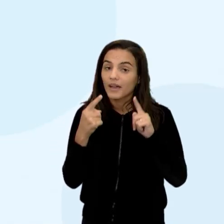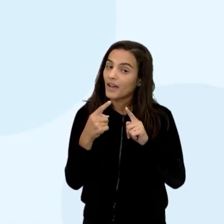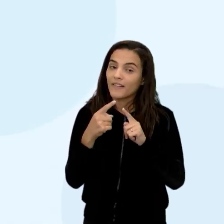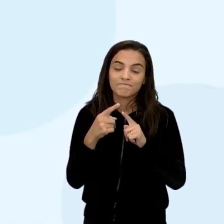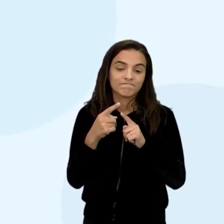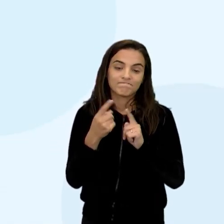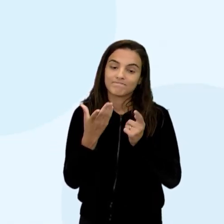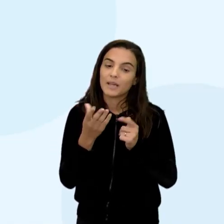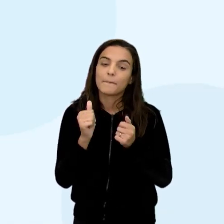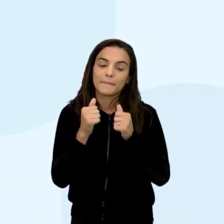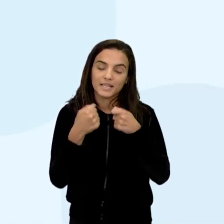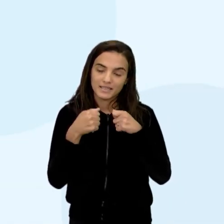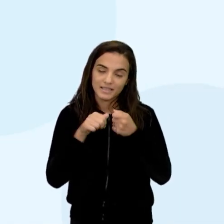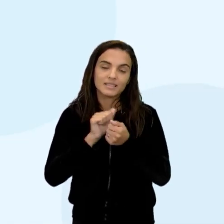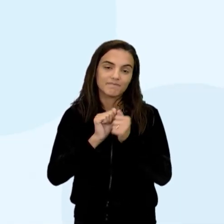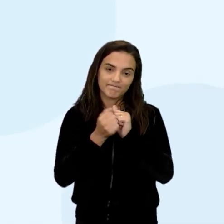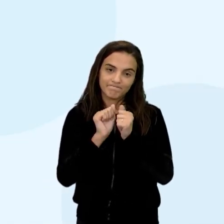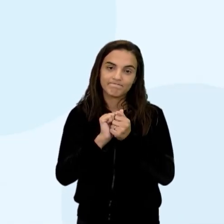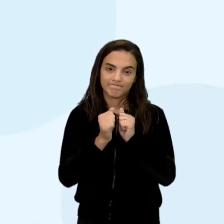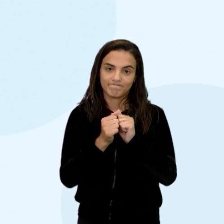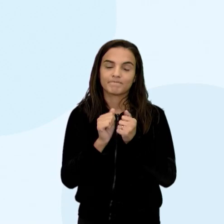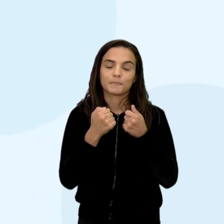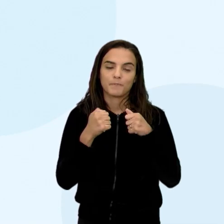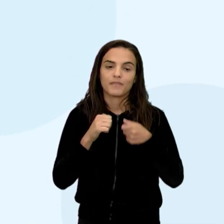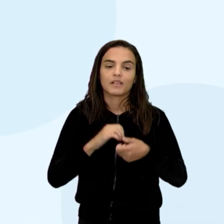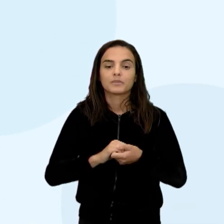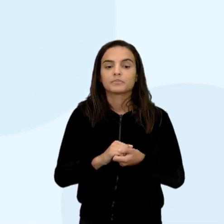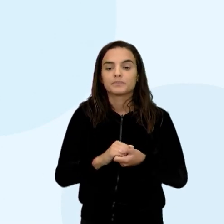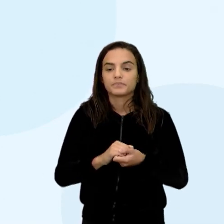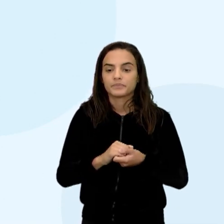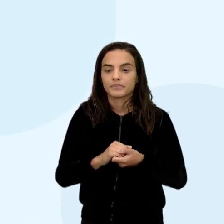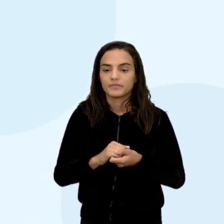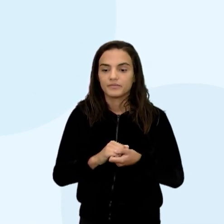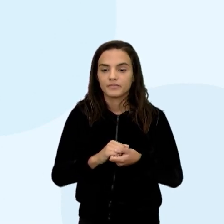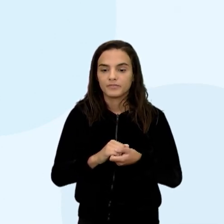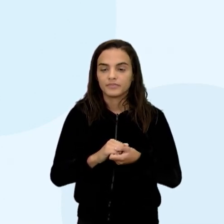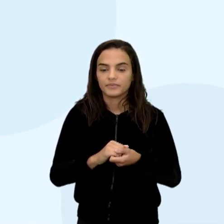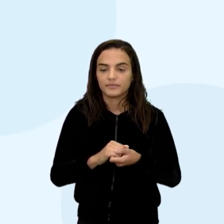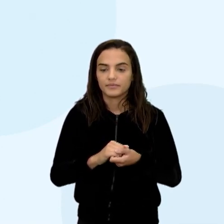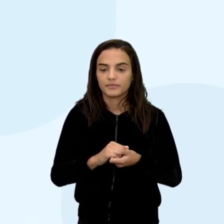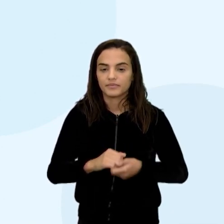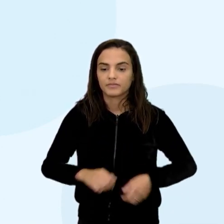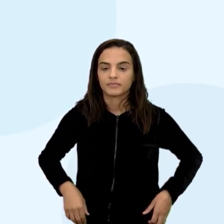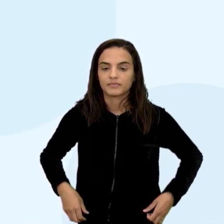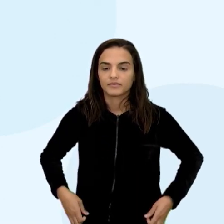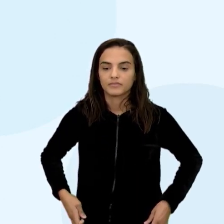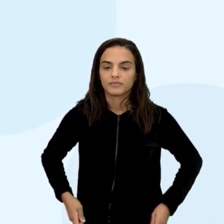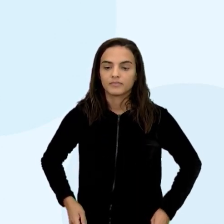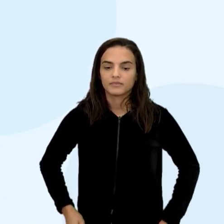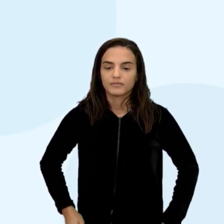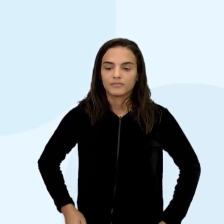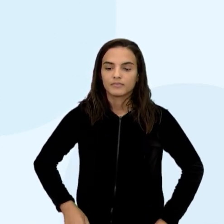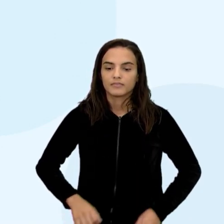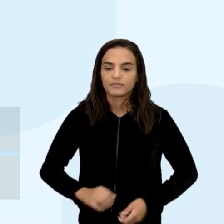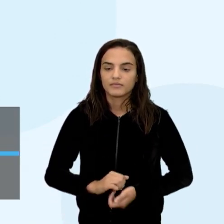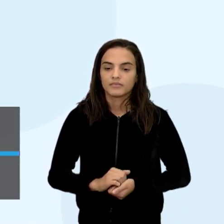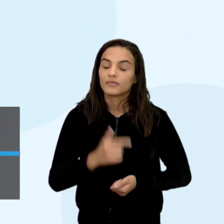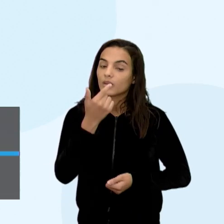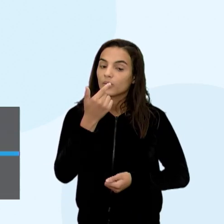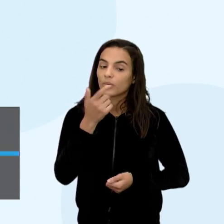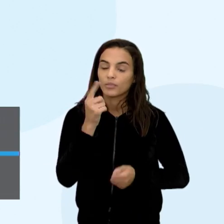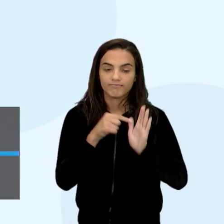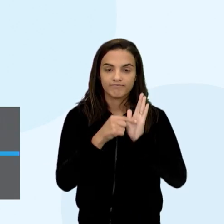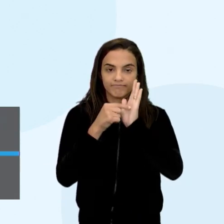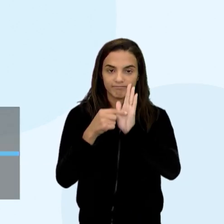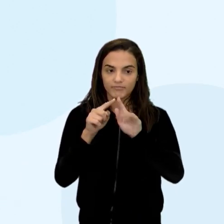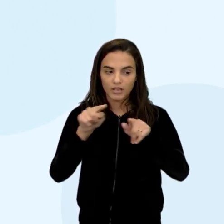essa adaptação ele não conseguiria, tá? Ele não consegue escrever o próprio nome, tá? A outra eu mostro